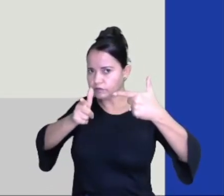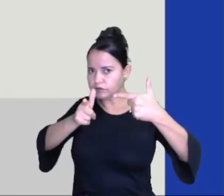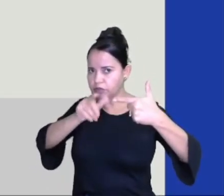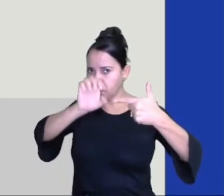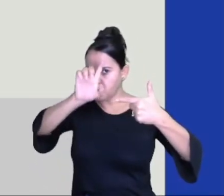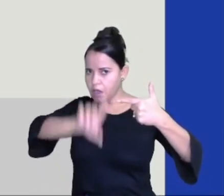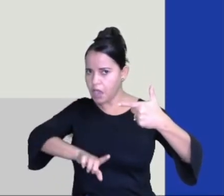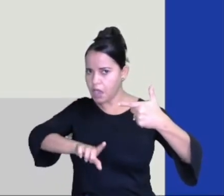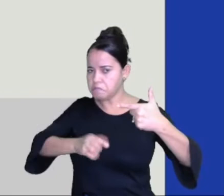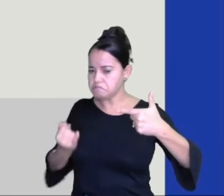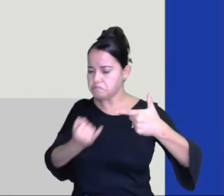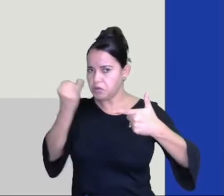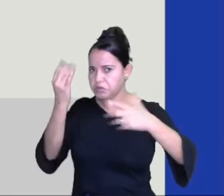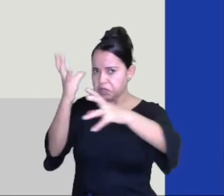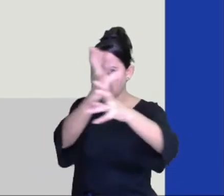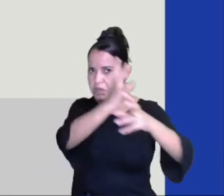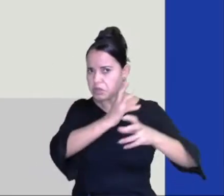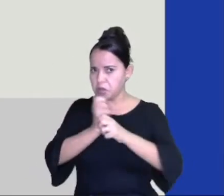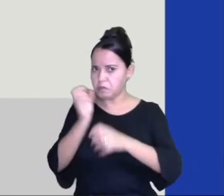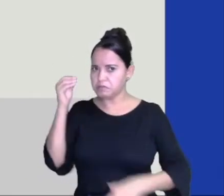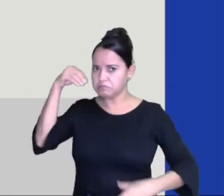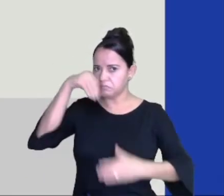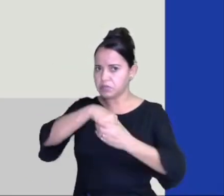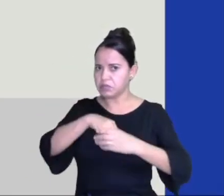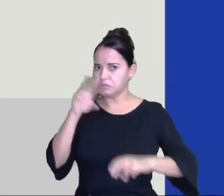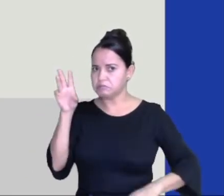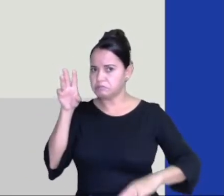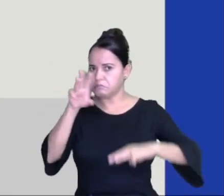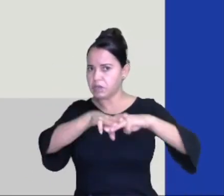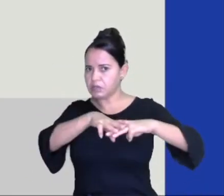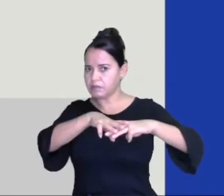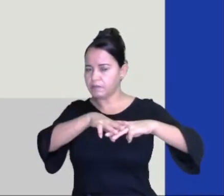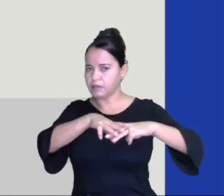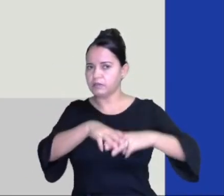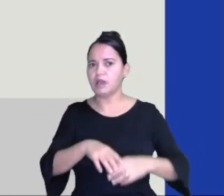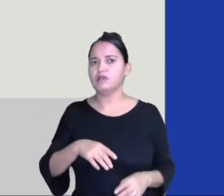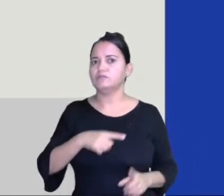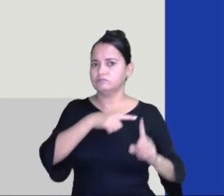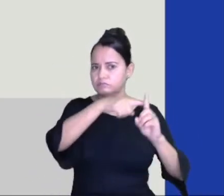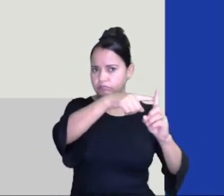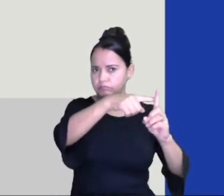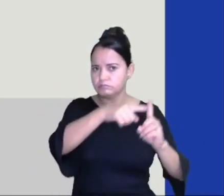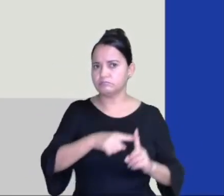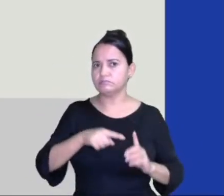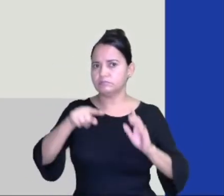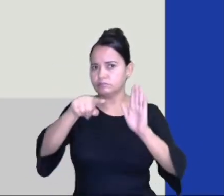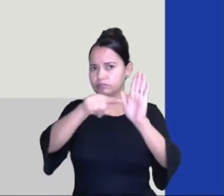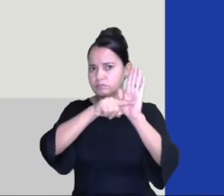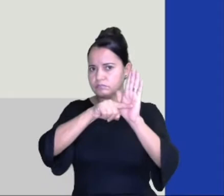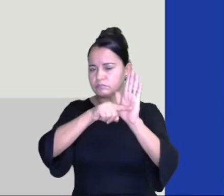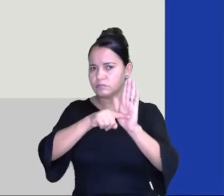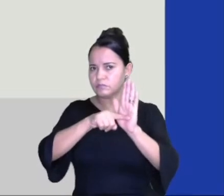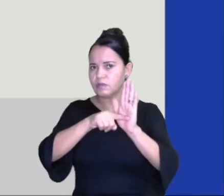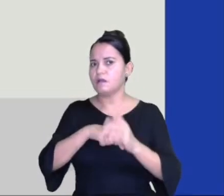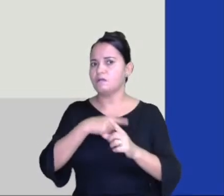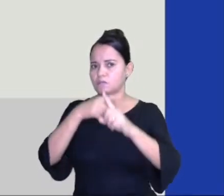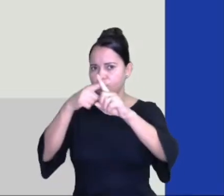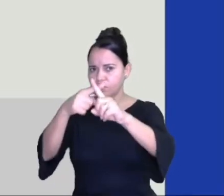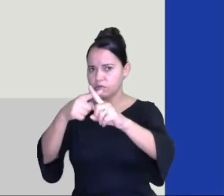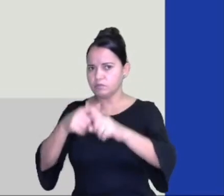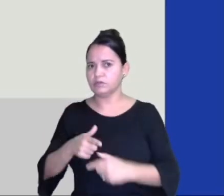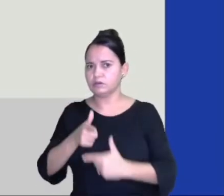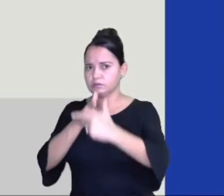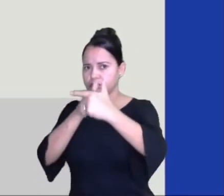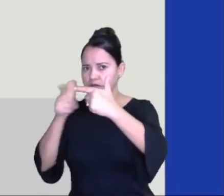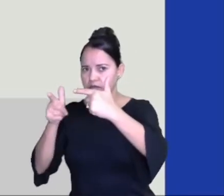4 operações fundamentais da matemática, né? Eu me lembro que a gente já trabalhou aqui adição, a gente trabalhou subtração, e a gente ficou de trabalhar multiplicação e divisão.